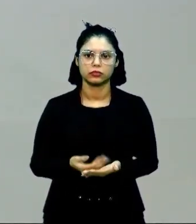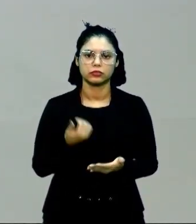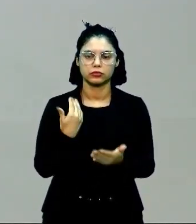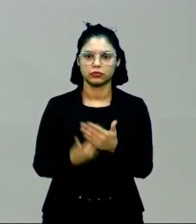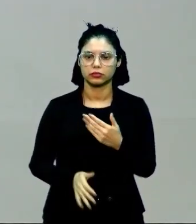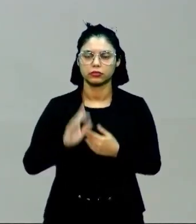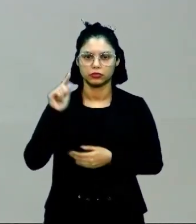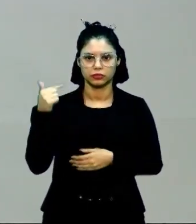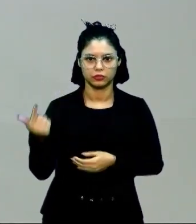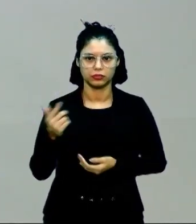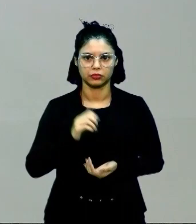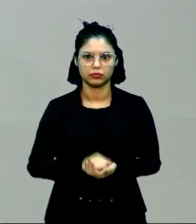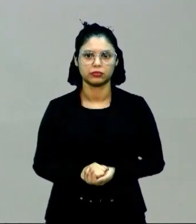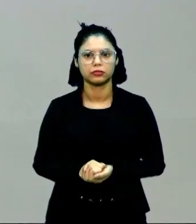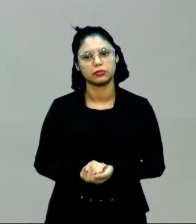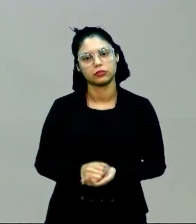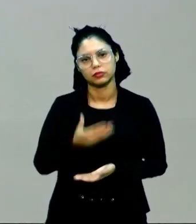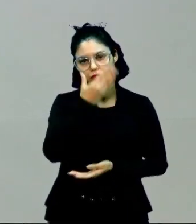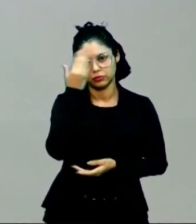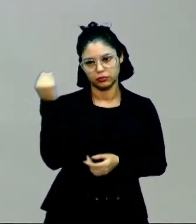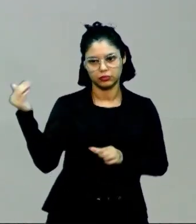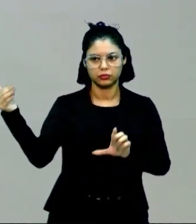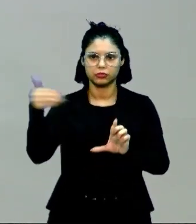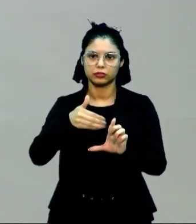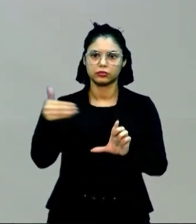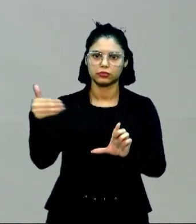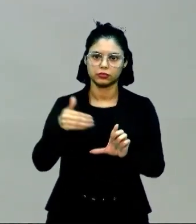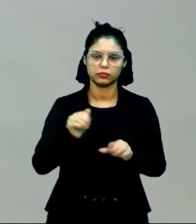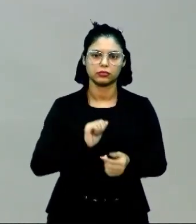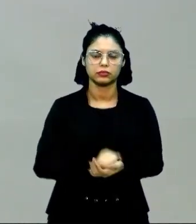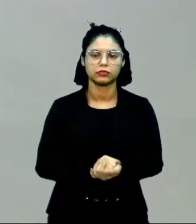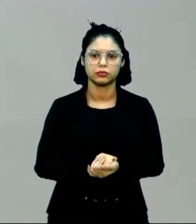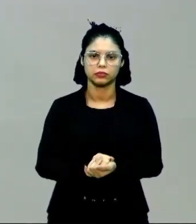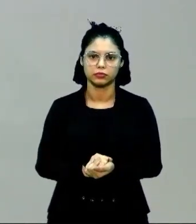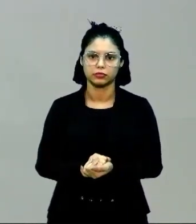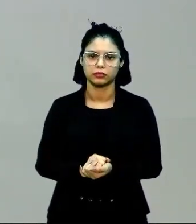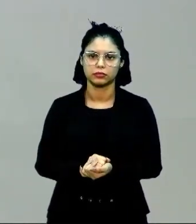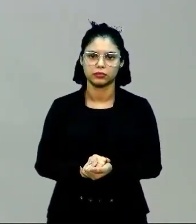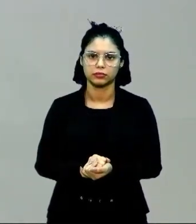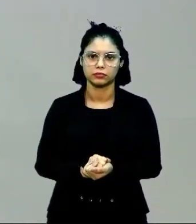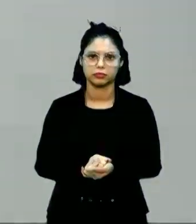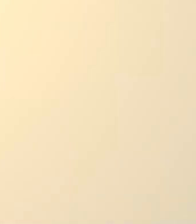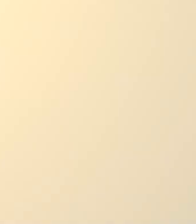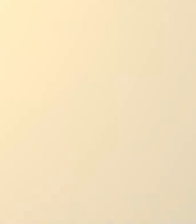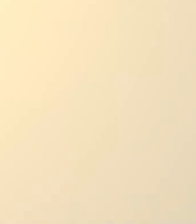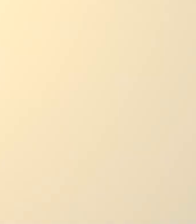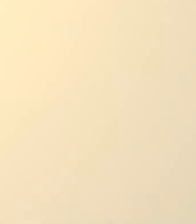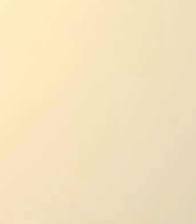perca a próxima. E não deixe de acessar as nossas plataformas.